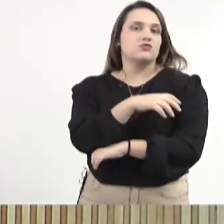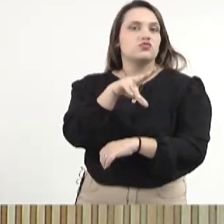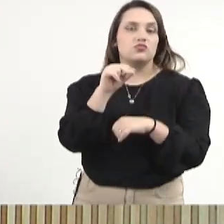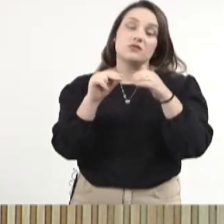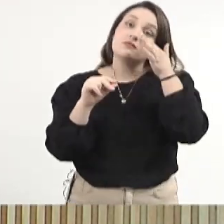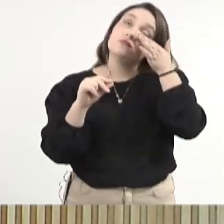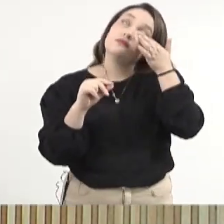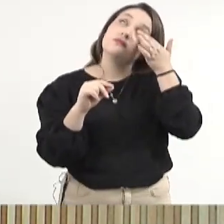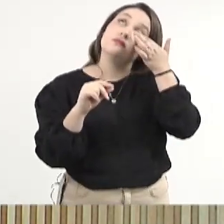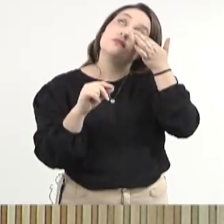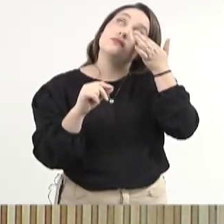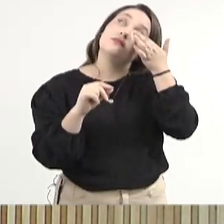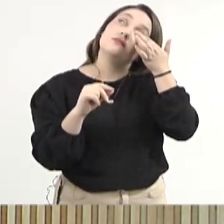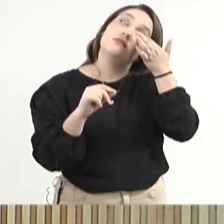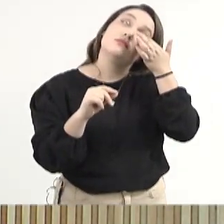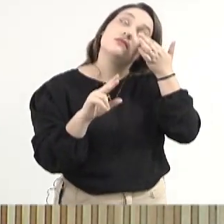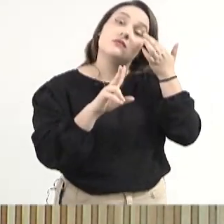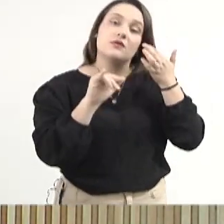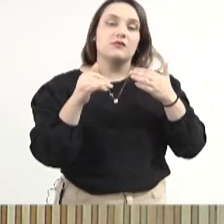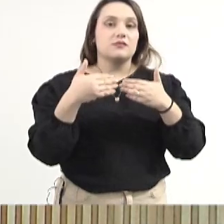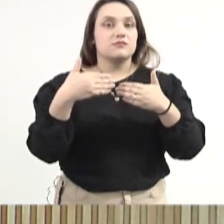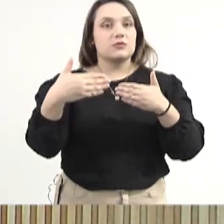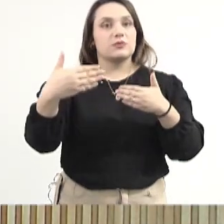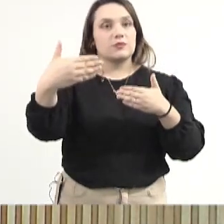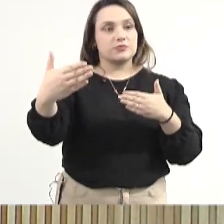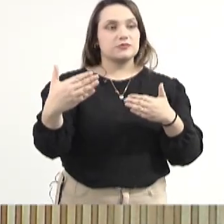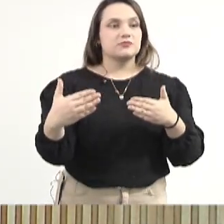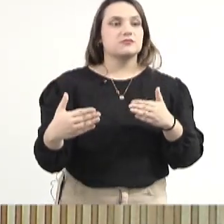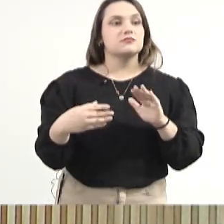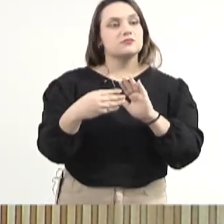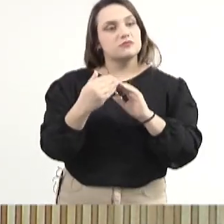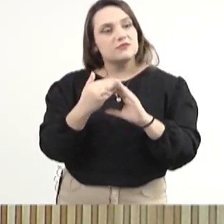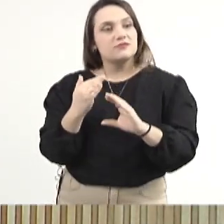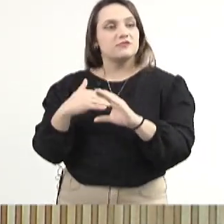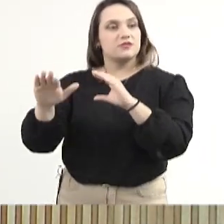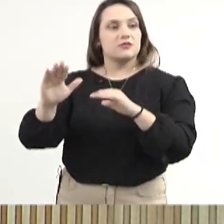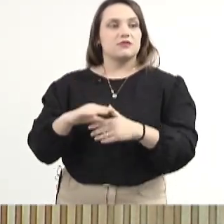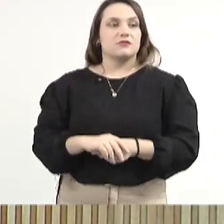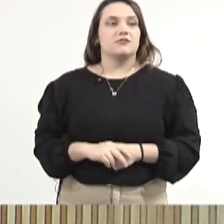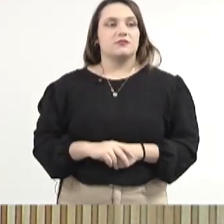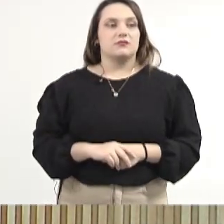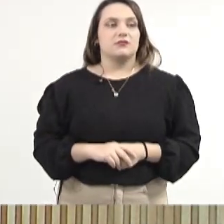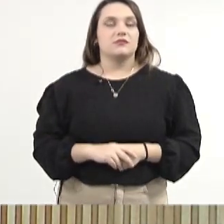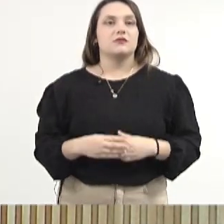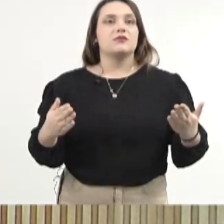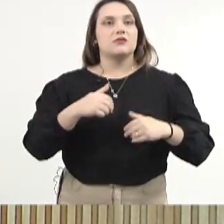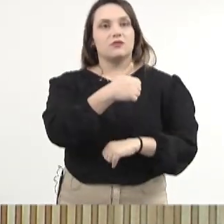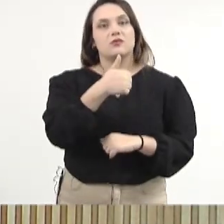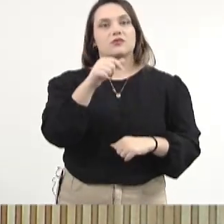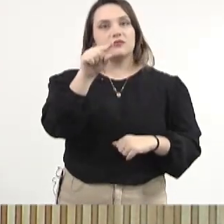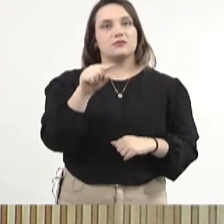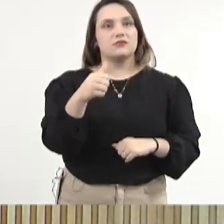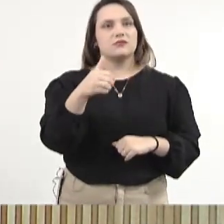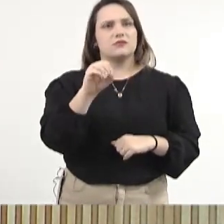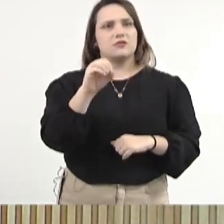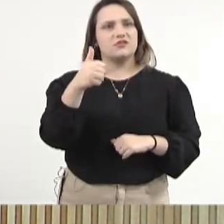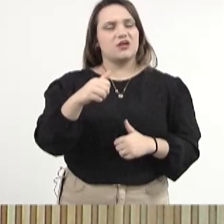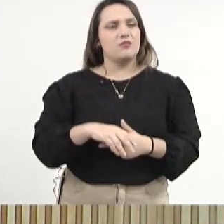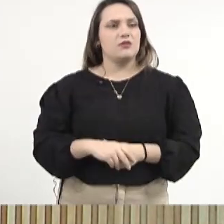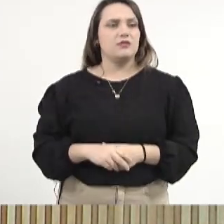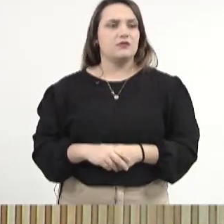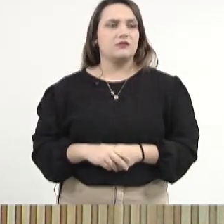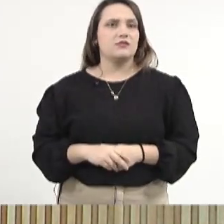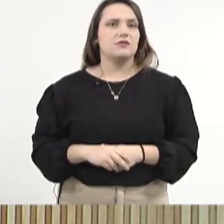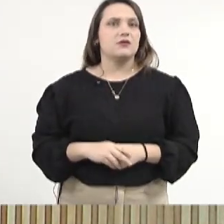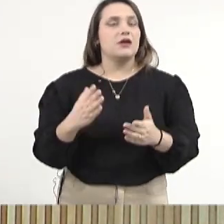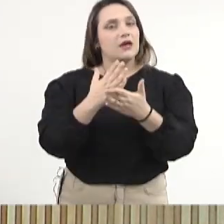também deve ser incluída nas próximas sessões aqui na Assembleia Legislativa. 11h01. A gente encerra então a edição de hoje aqui do